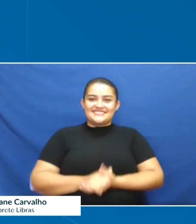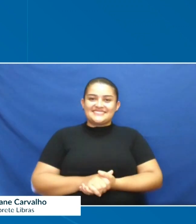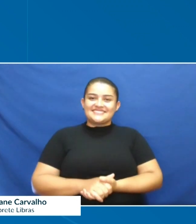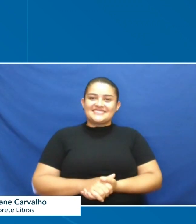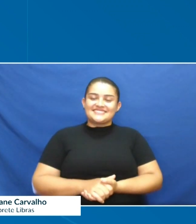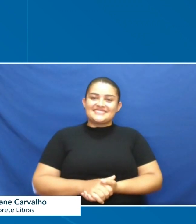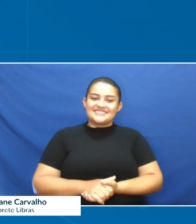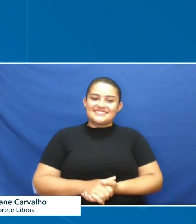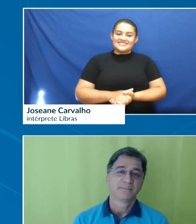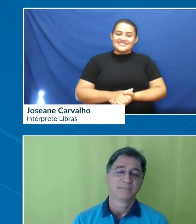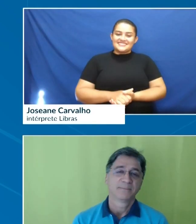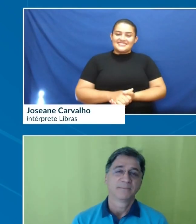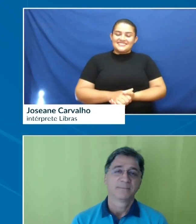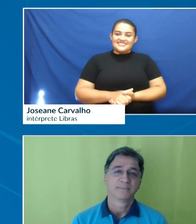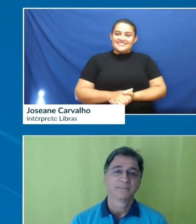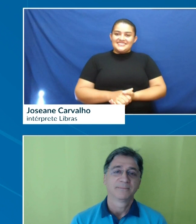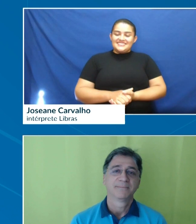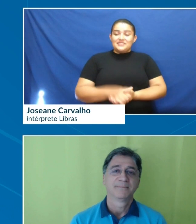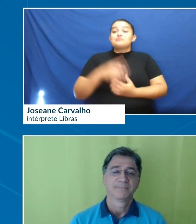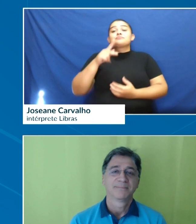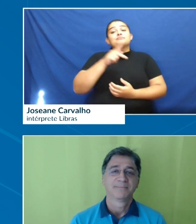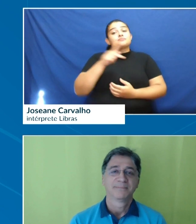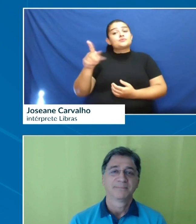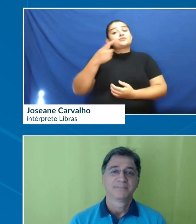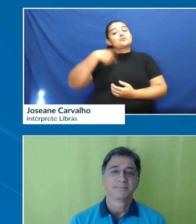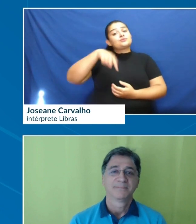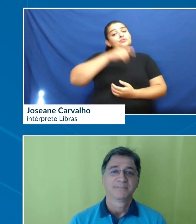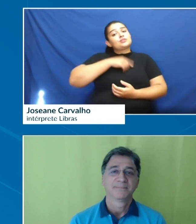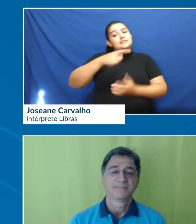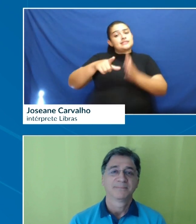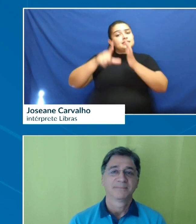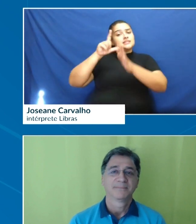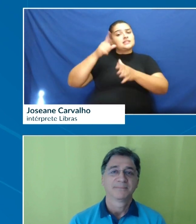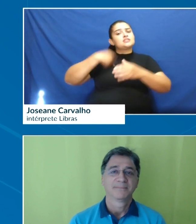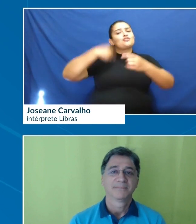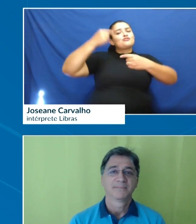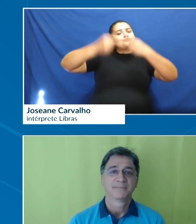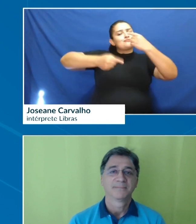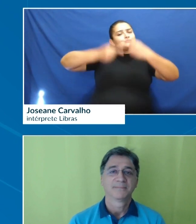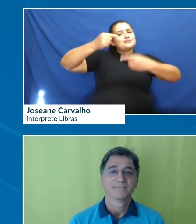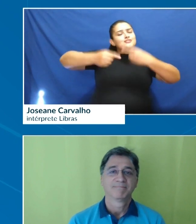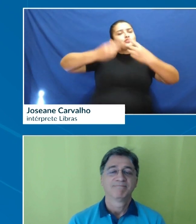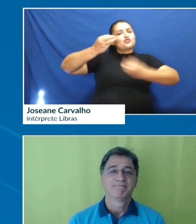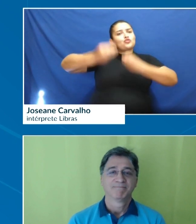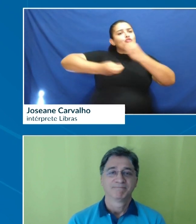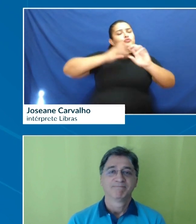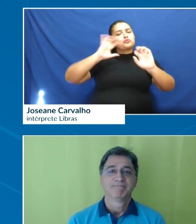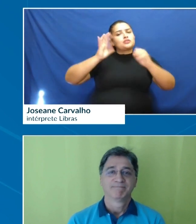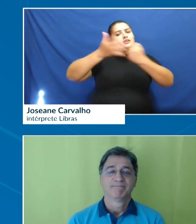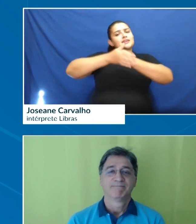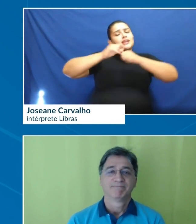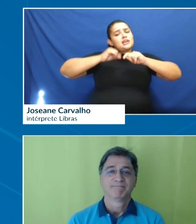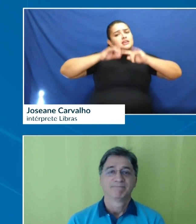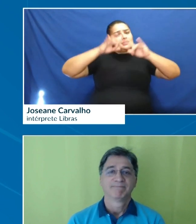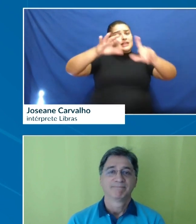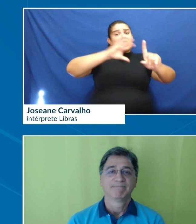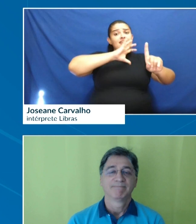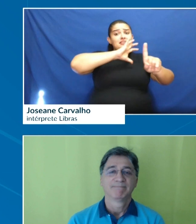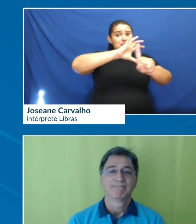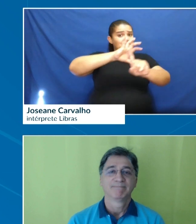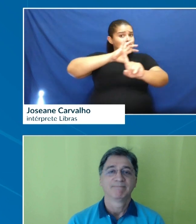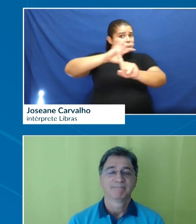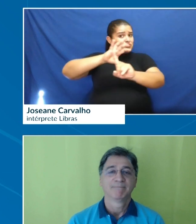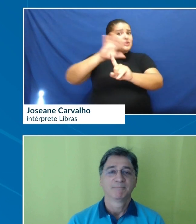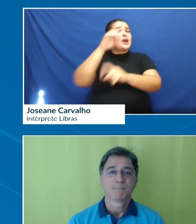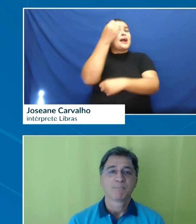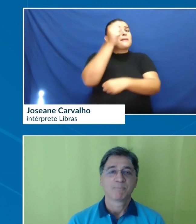no bloco anterior nós falamos bastante aí sobre como a pandemia impactou a indústria brasileira,